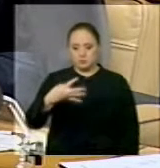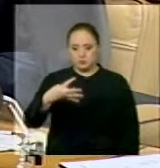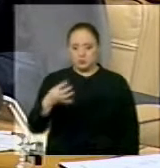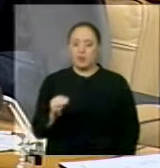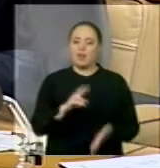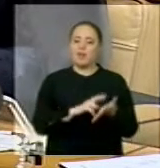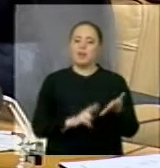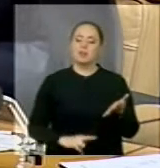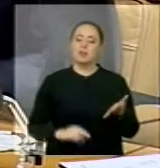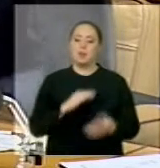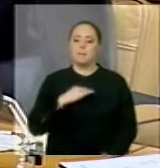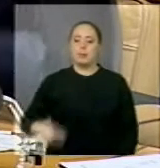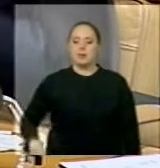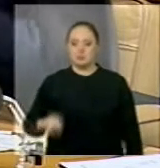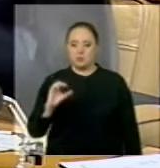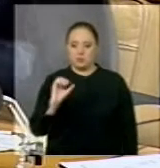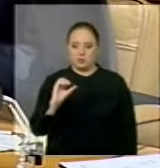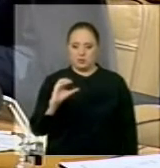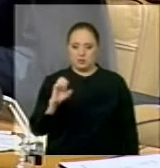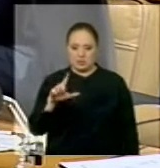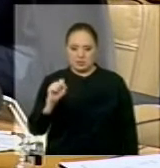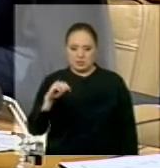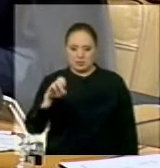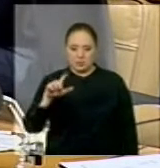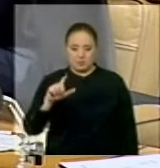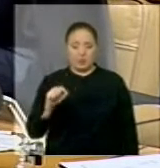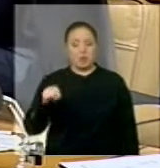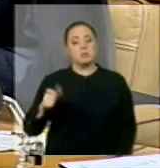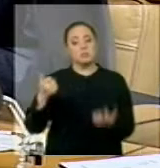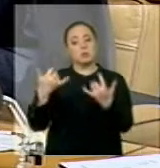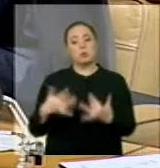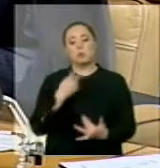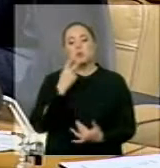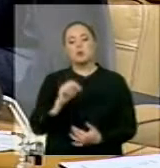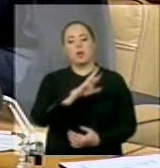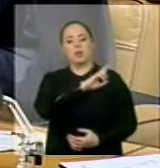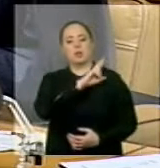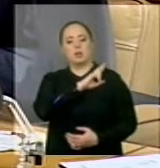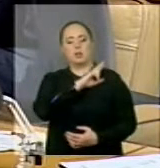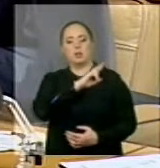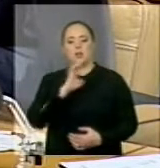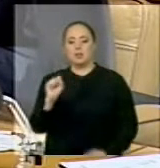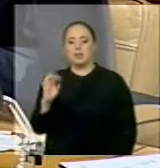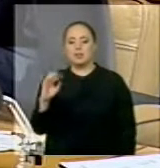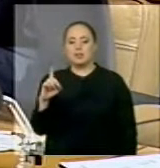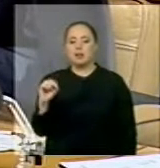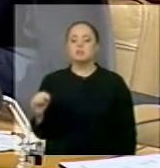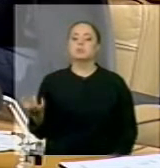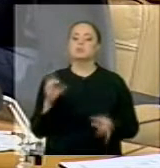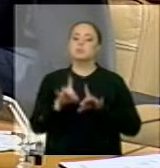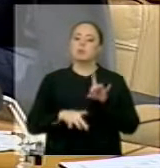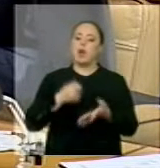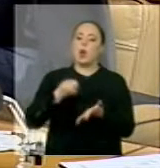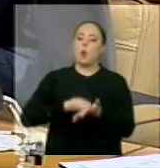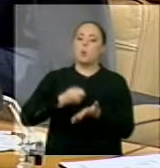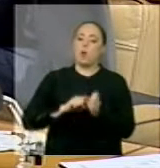eminente decano, o ministro Celso de Mello, onde se assentou que incumbe ao Estado e à própria coletividade a especial obrigação